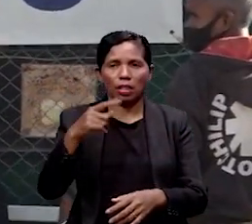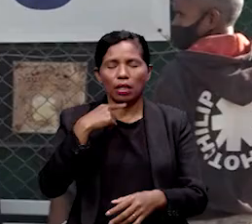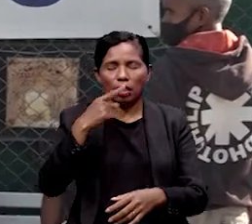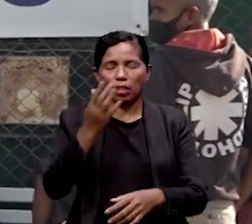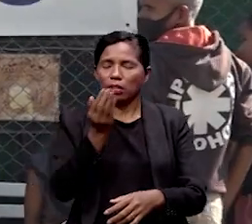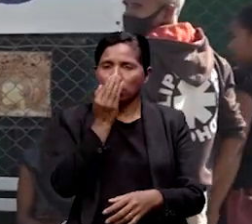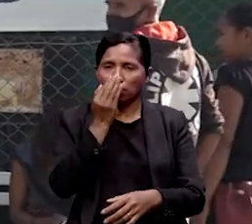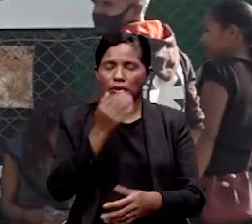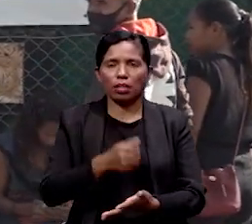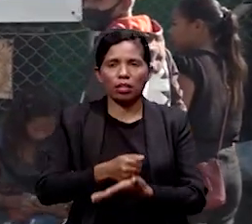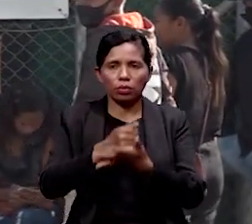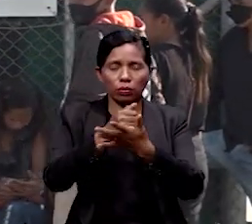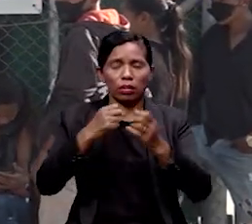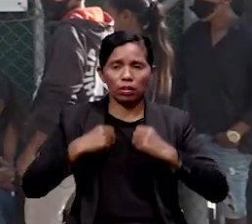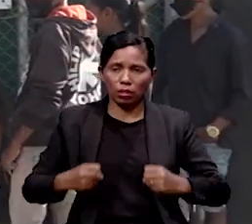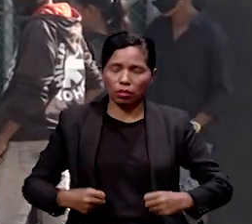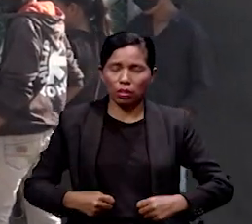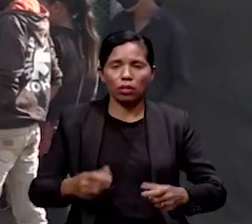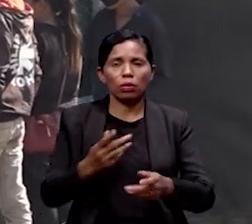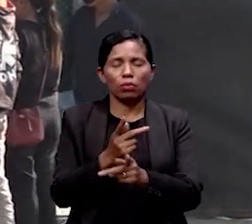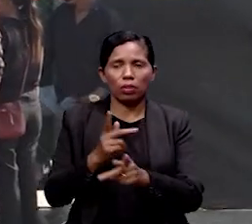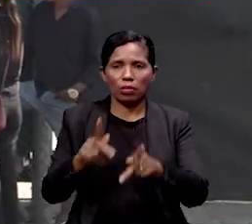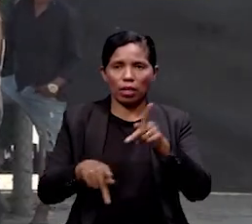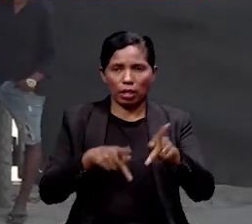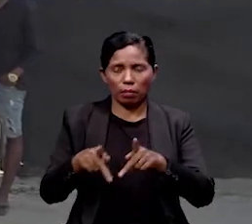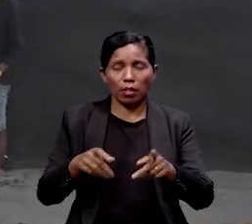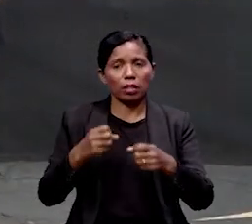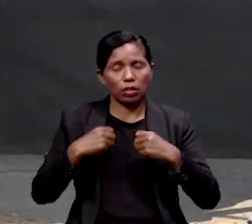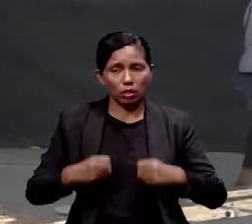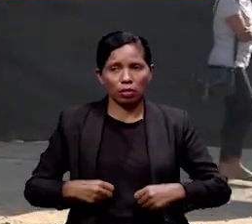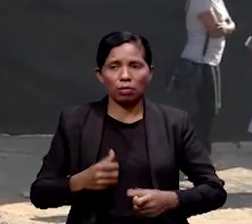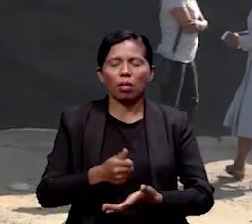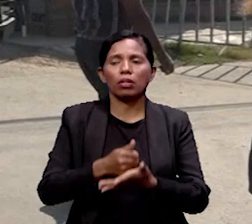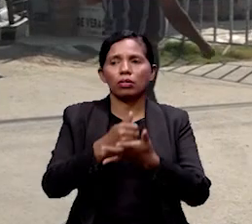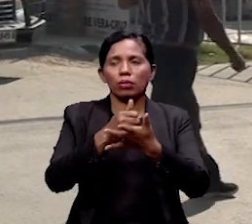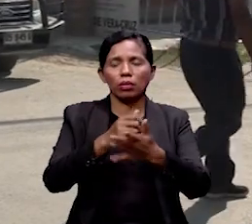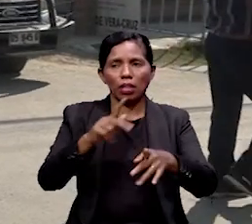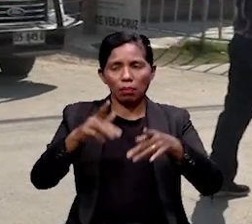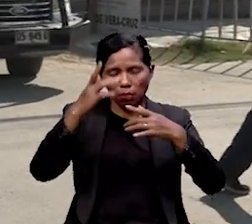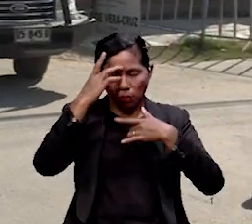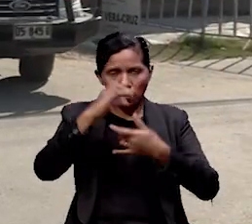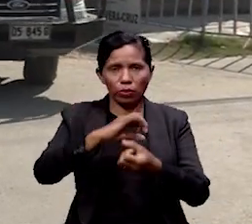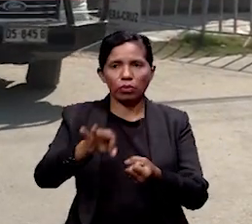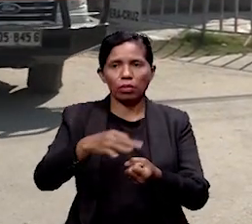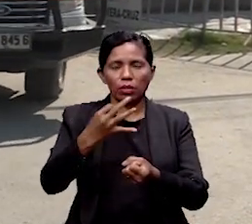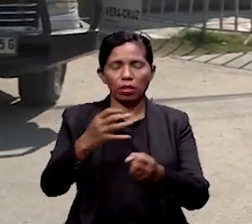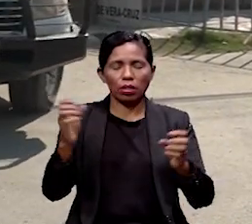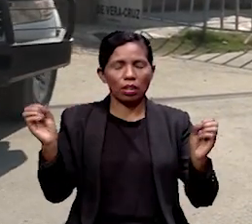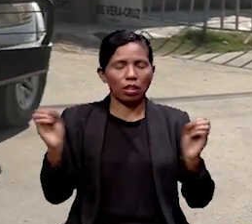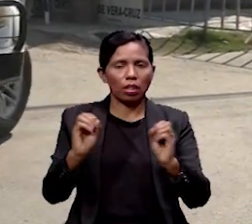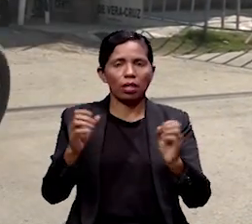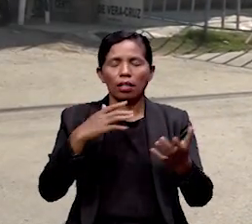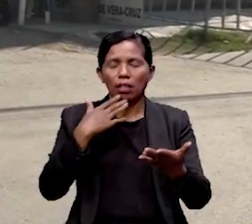no Facilidade Saudi, tem que proteger pessoal de Sira para atendimento do paciente do Covid-19 o suficiente,